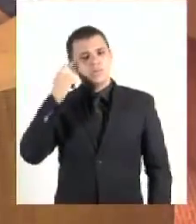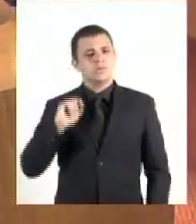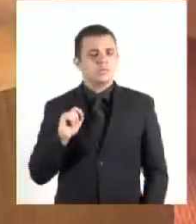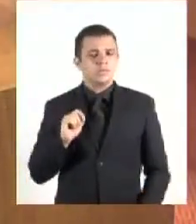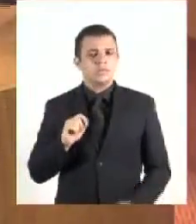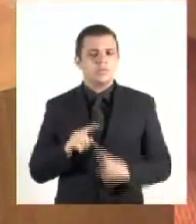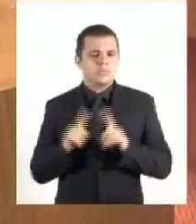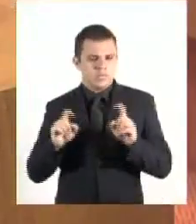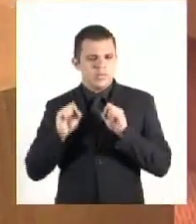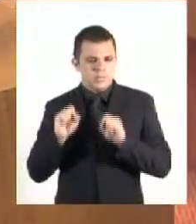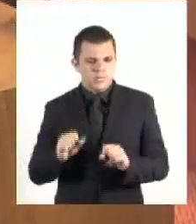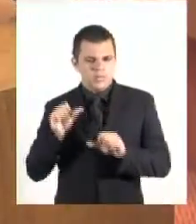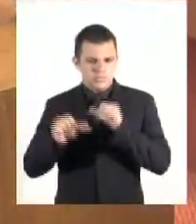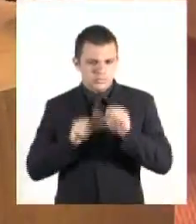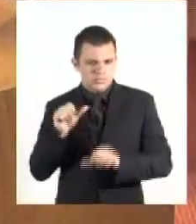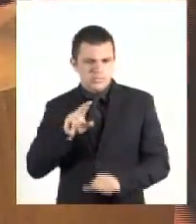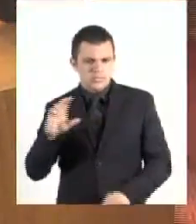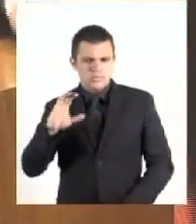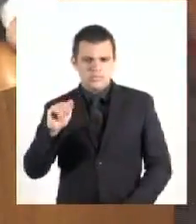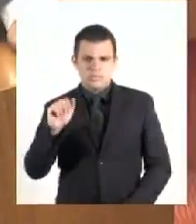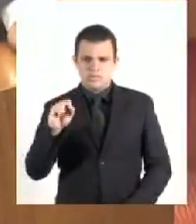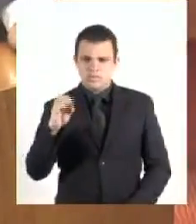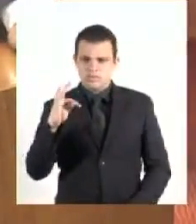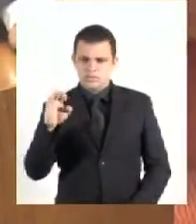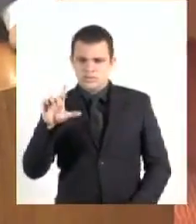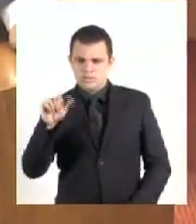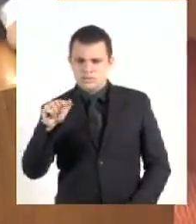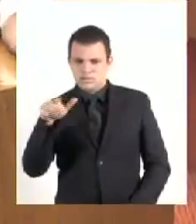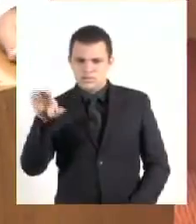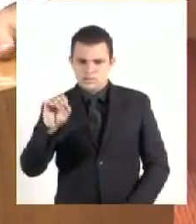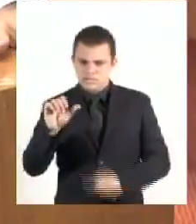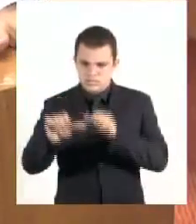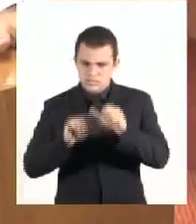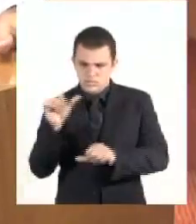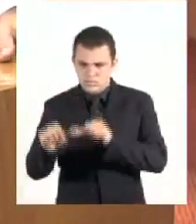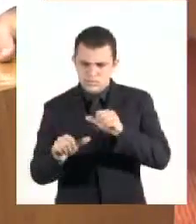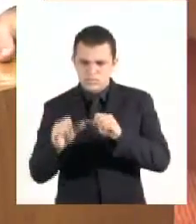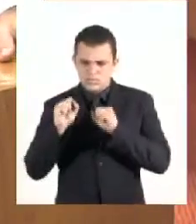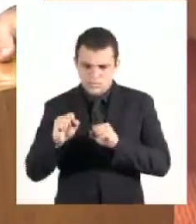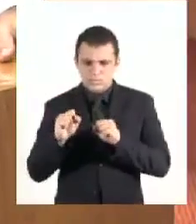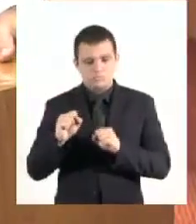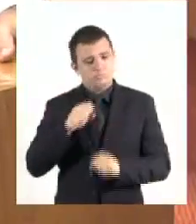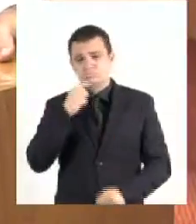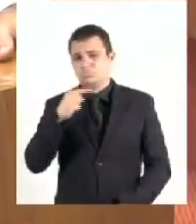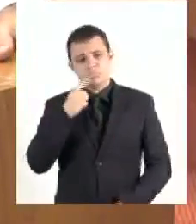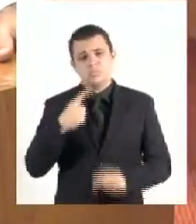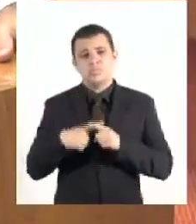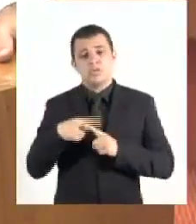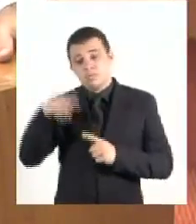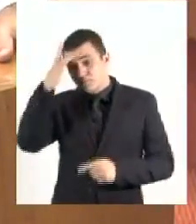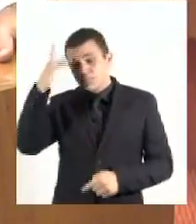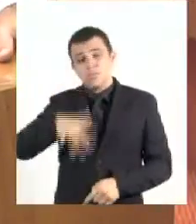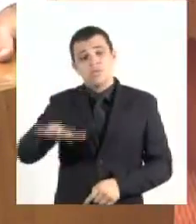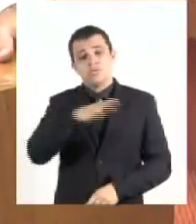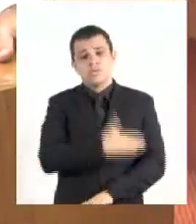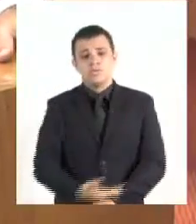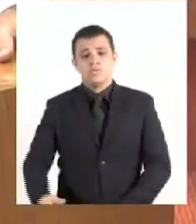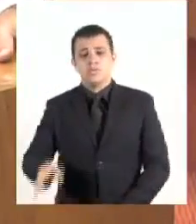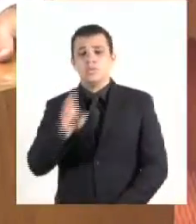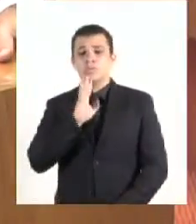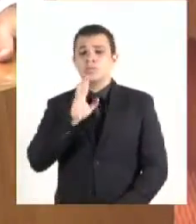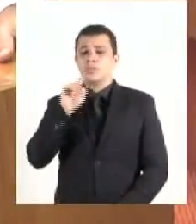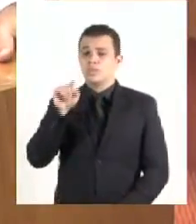Edilazo, tem como mudar o nome Castelão? Claro que não. O popular sempre vai ser o nome Castelão, como